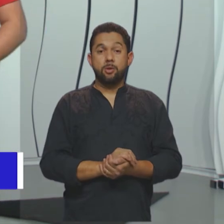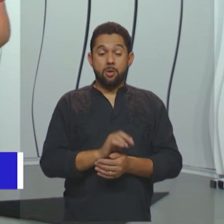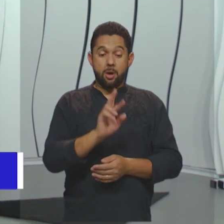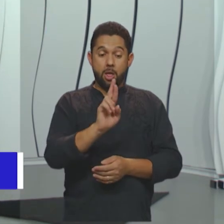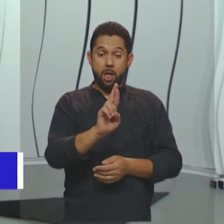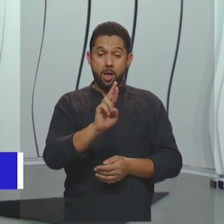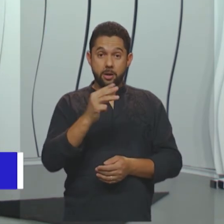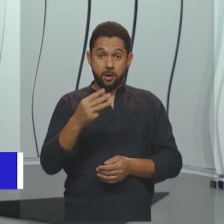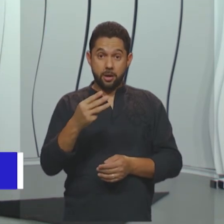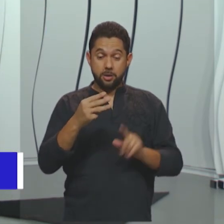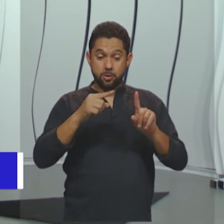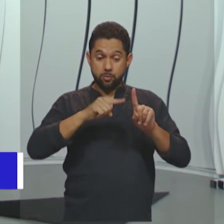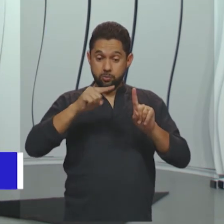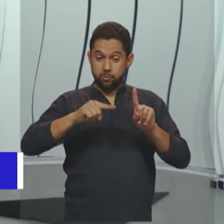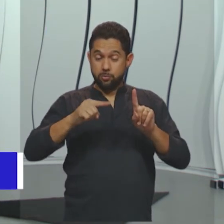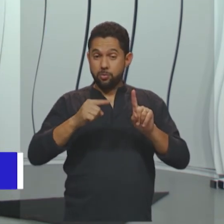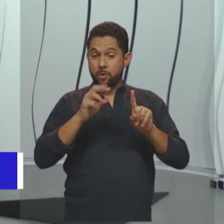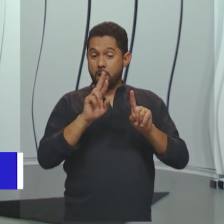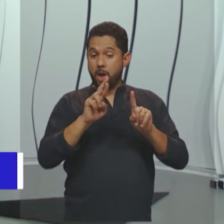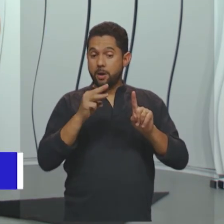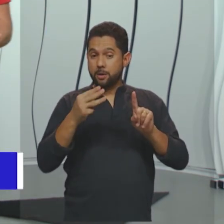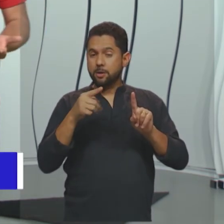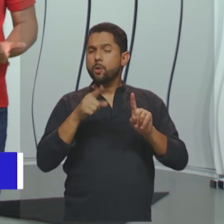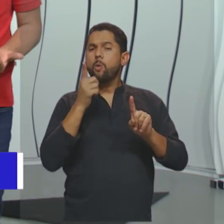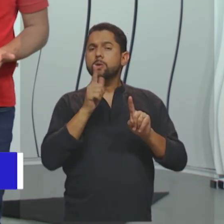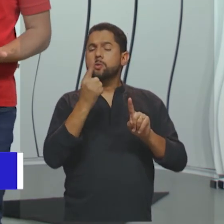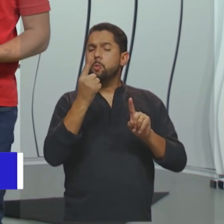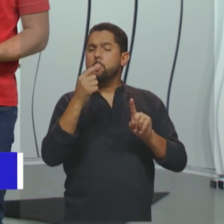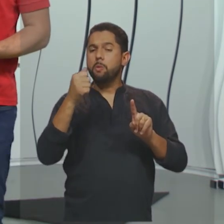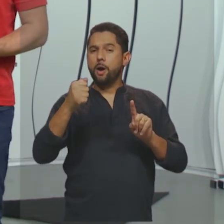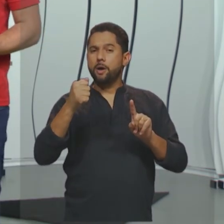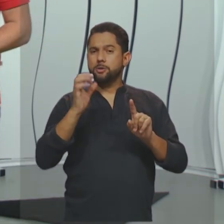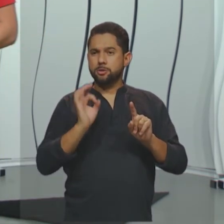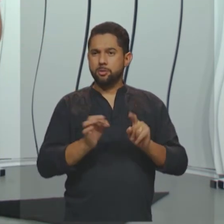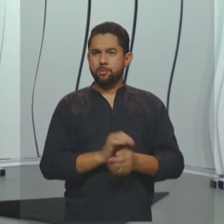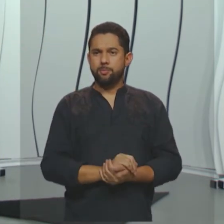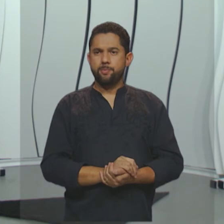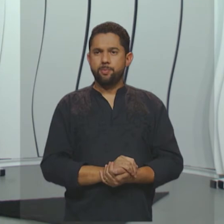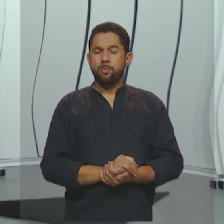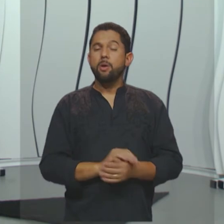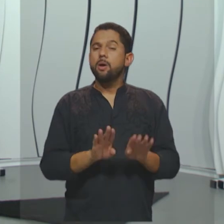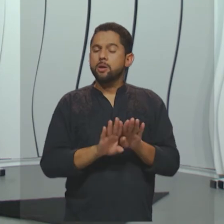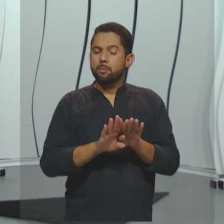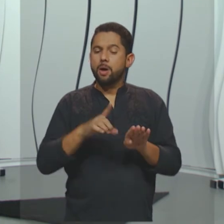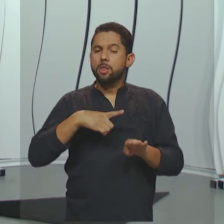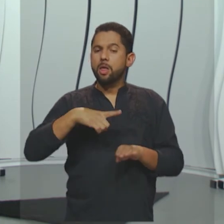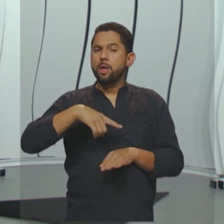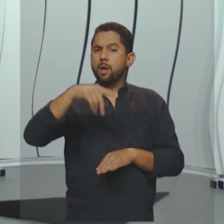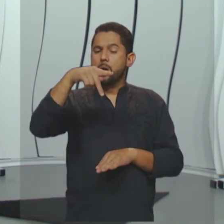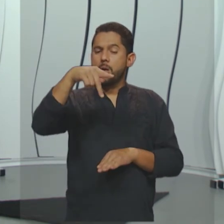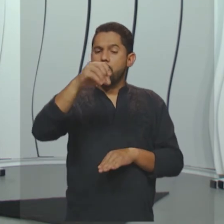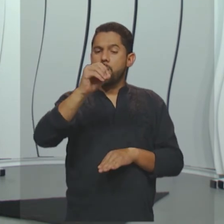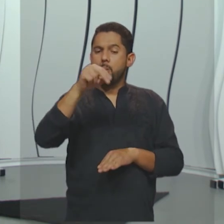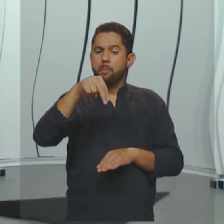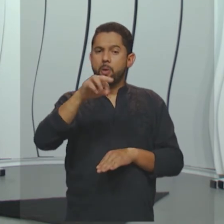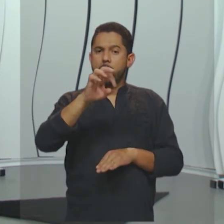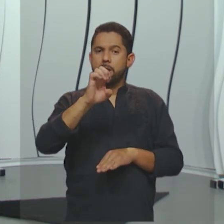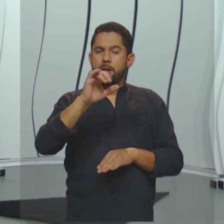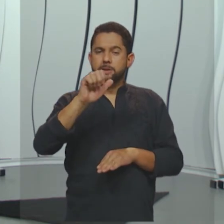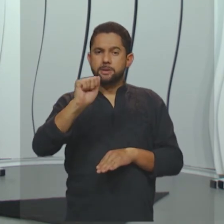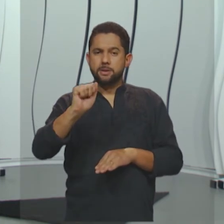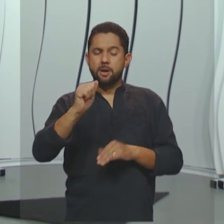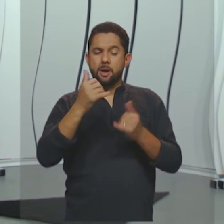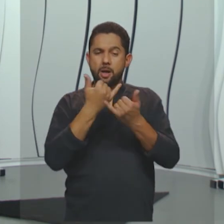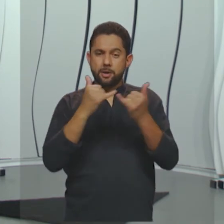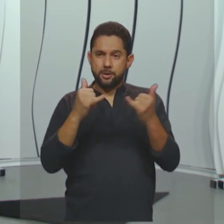Bom, um outro conceito muito usado aí na eletrodinâmica é a potência elétrica. Potência elétrica é a quantidade de